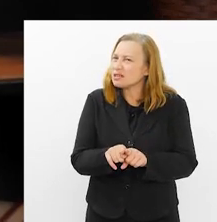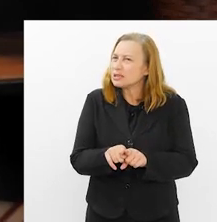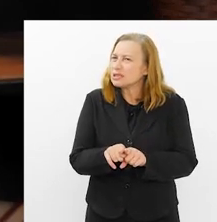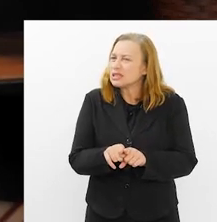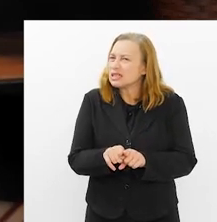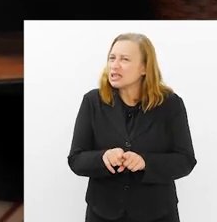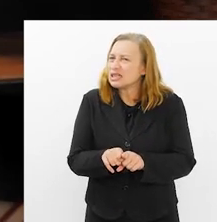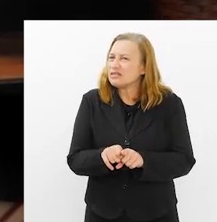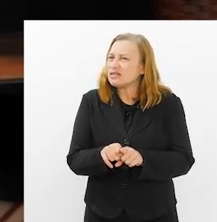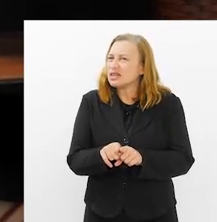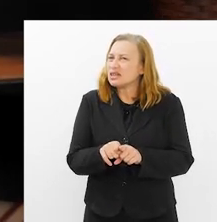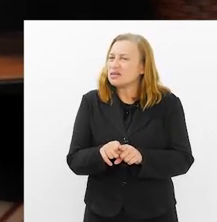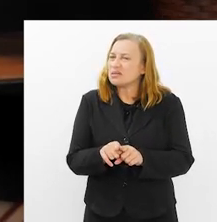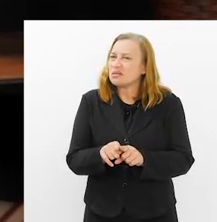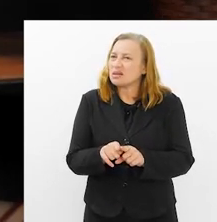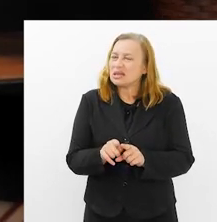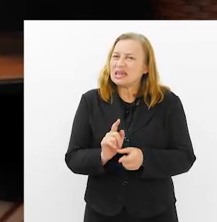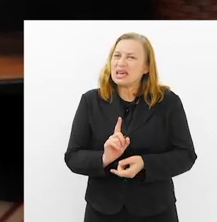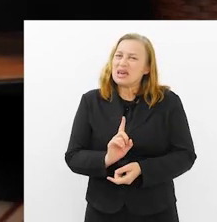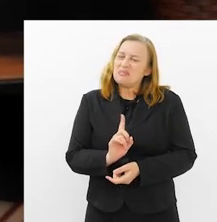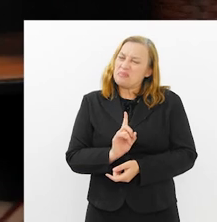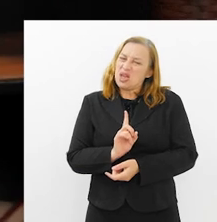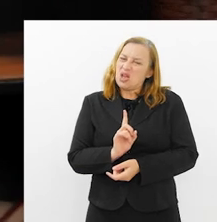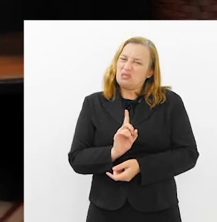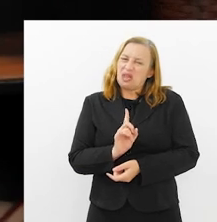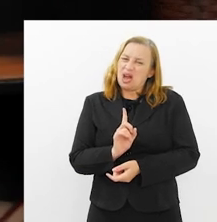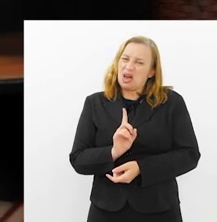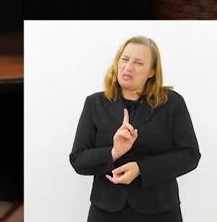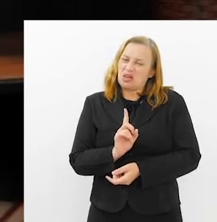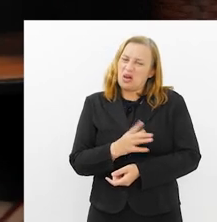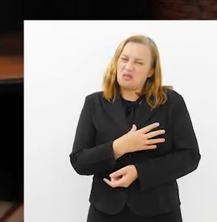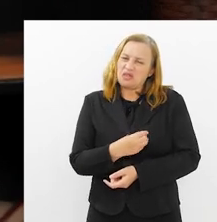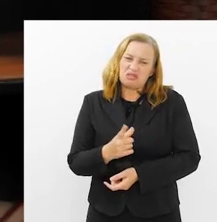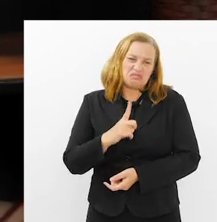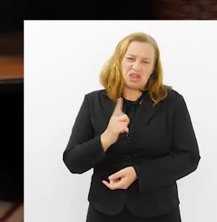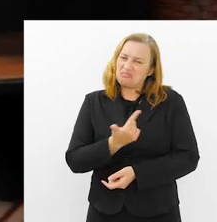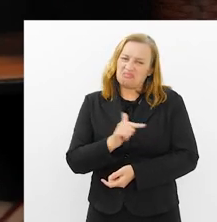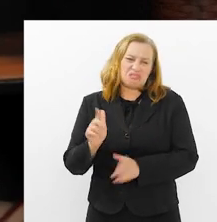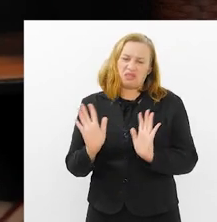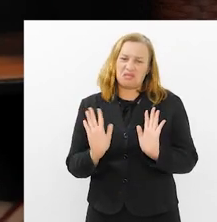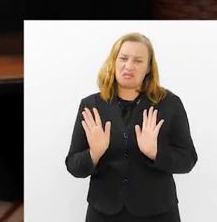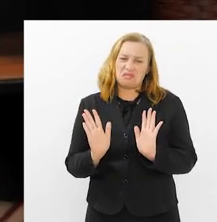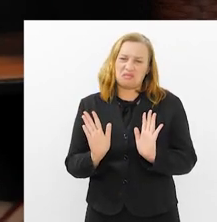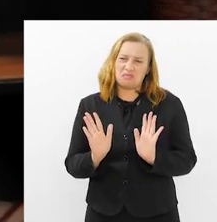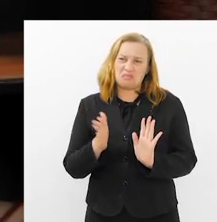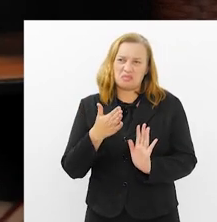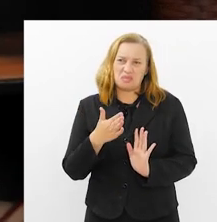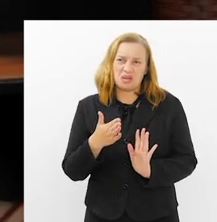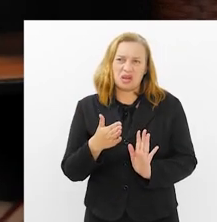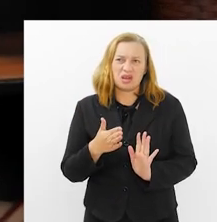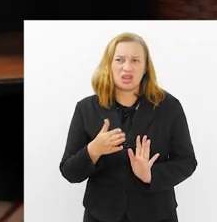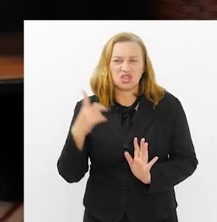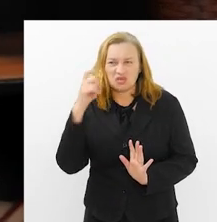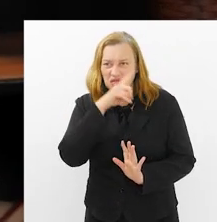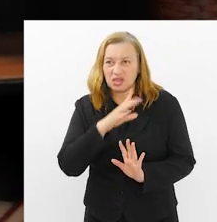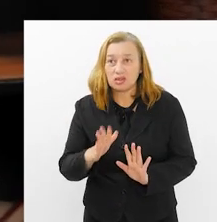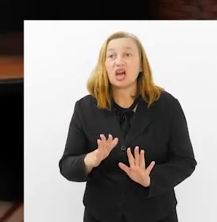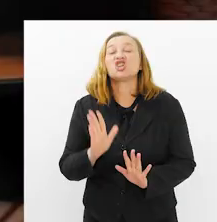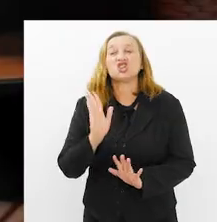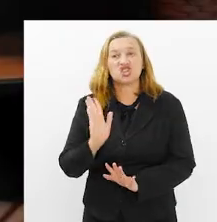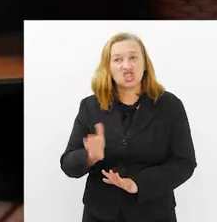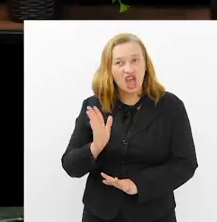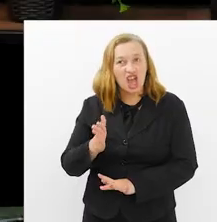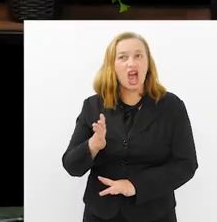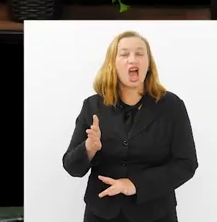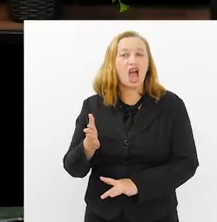gera aquele freio? Não, não, esse mundo está muito conturbado. Será que é isso que eu quero para o meu filho? É isso, Juliana. Já